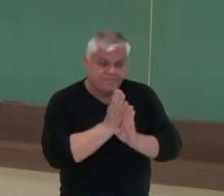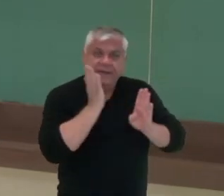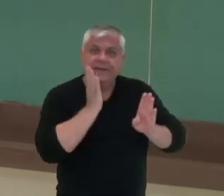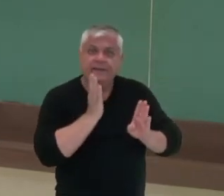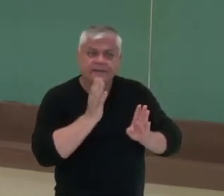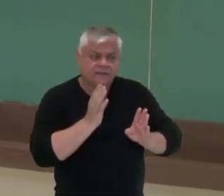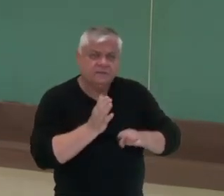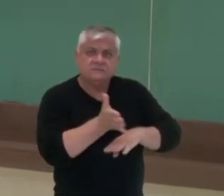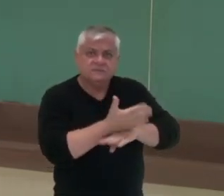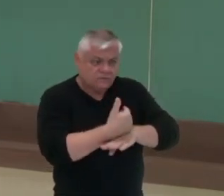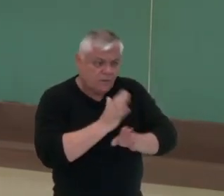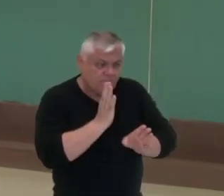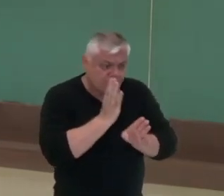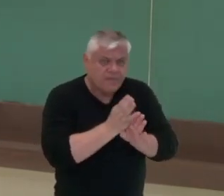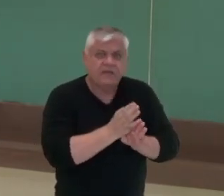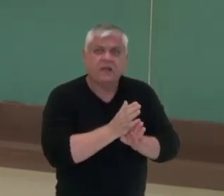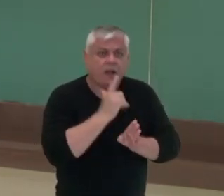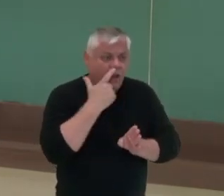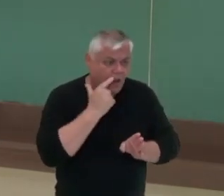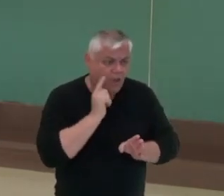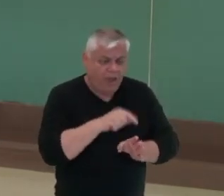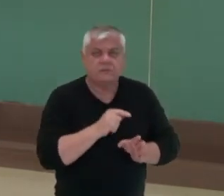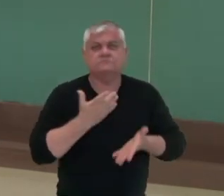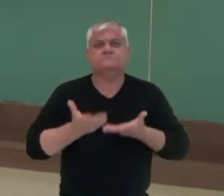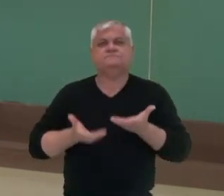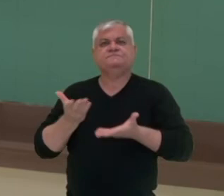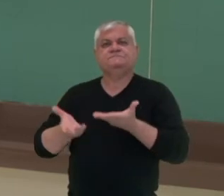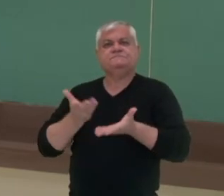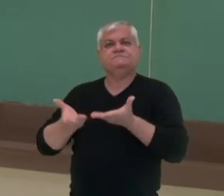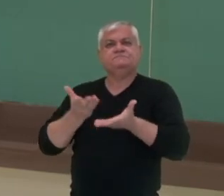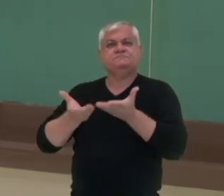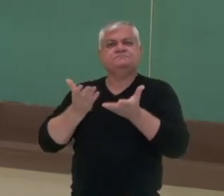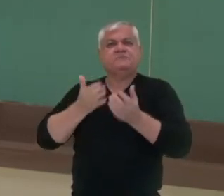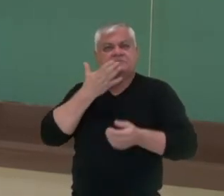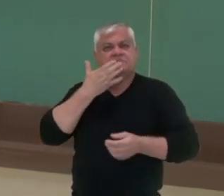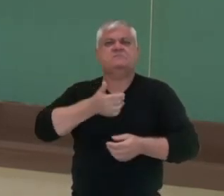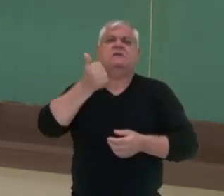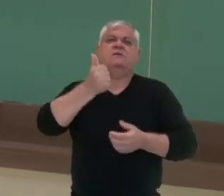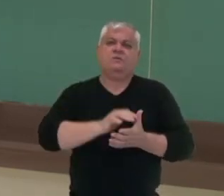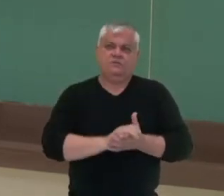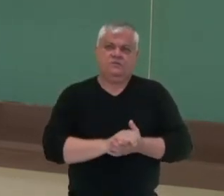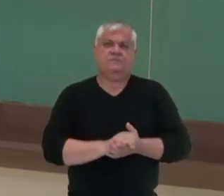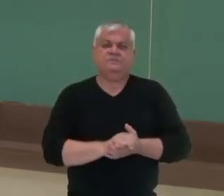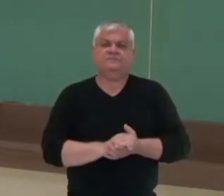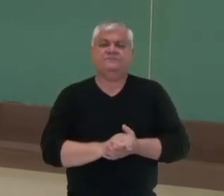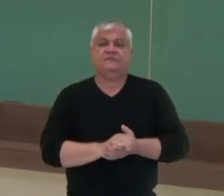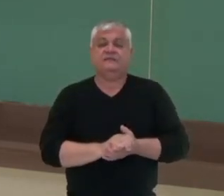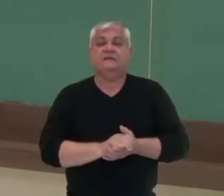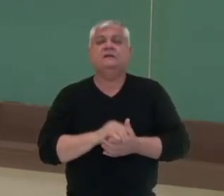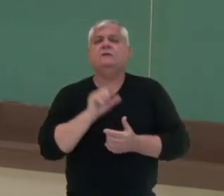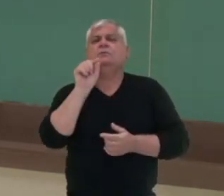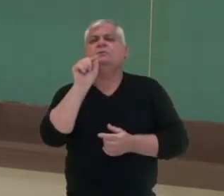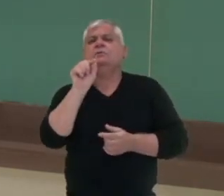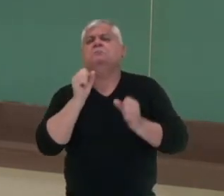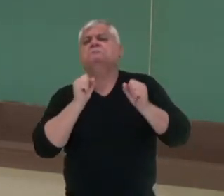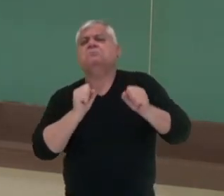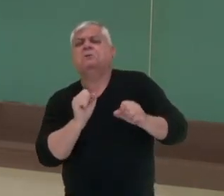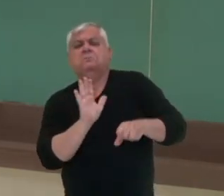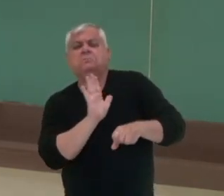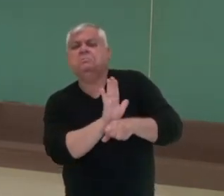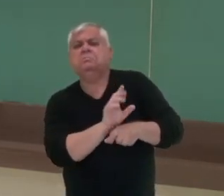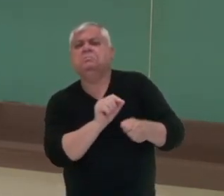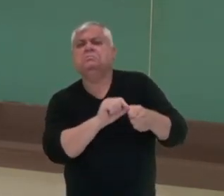quanto mais cedo percebe-se a doença, melhor é o tratamento, né? O que você pode fazer